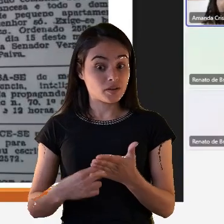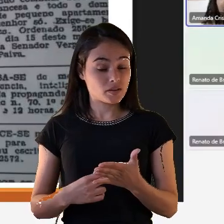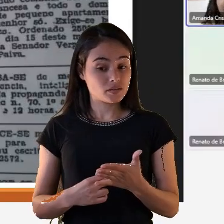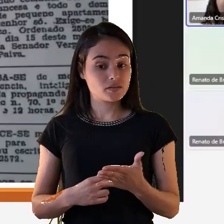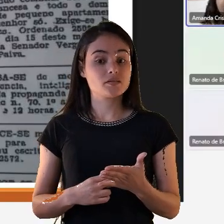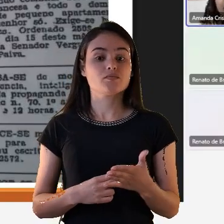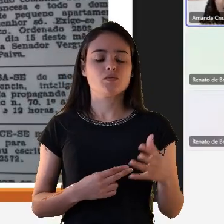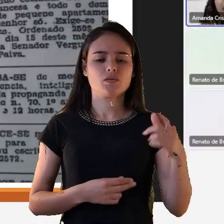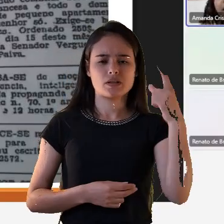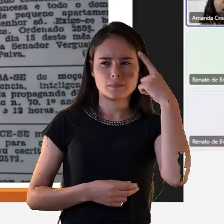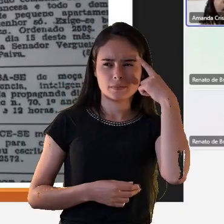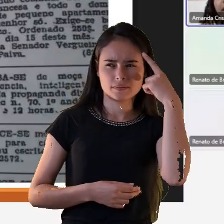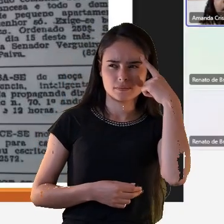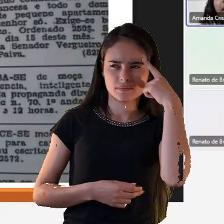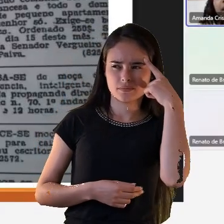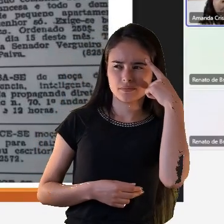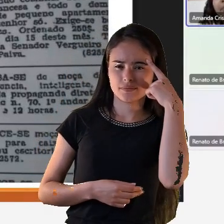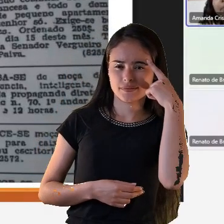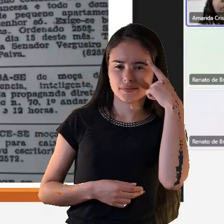forte, tá?